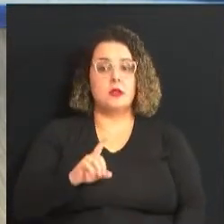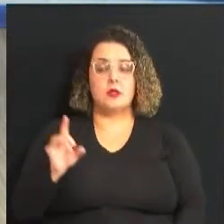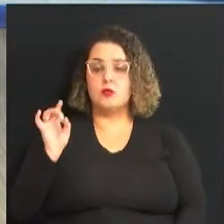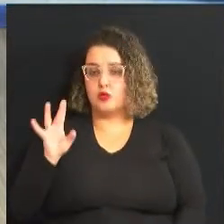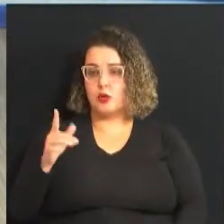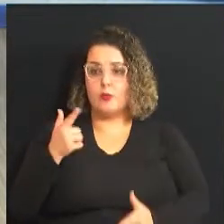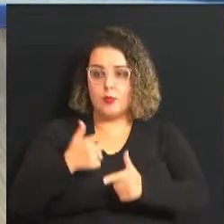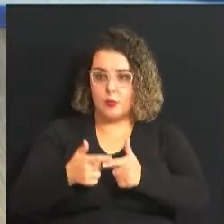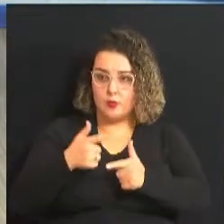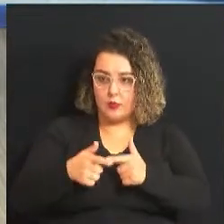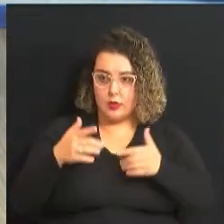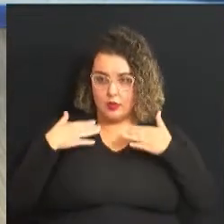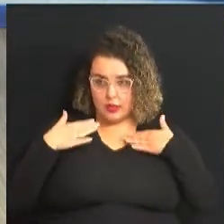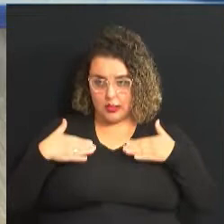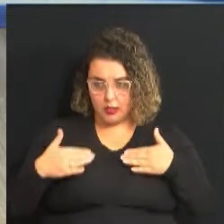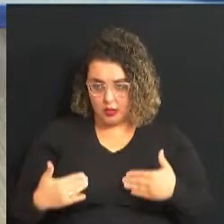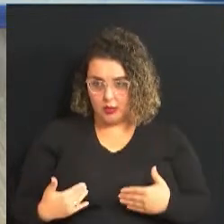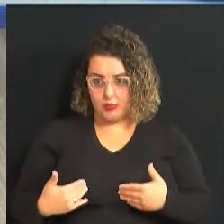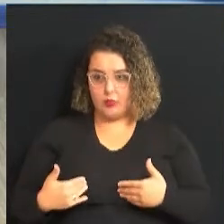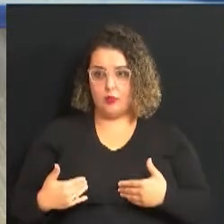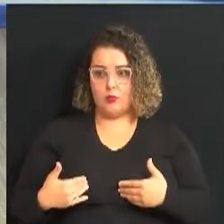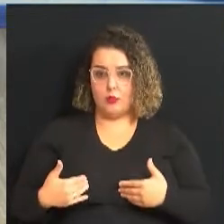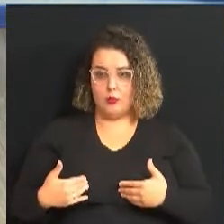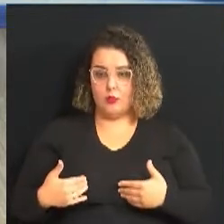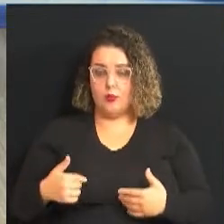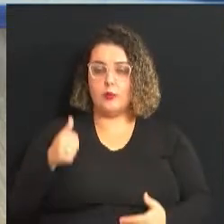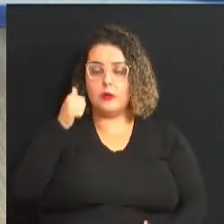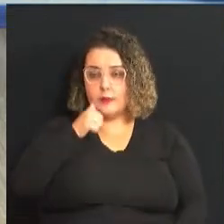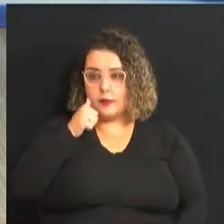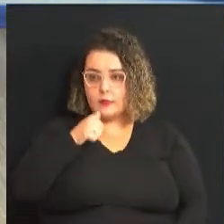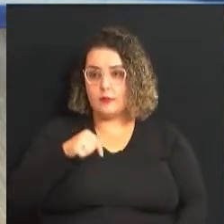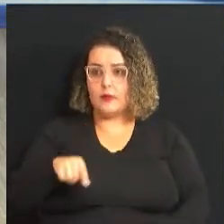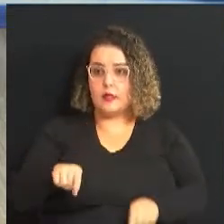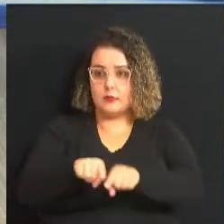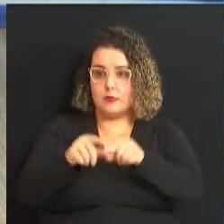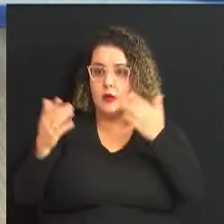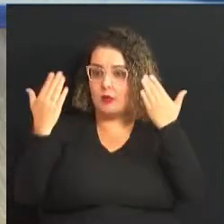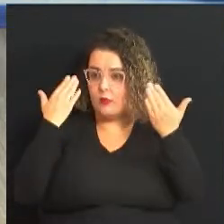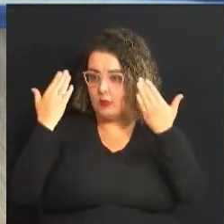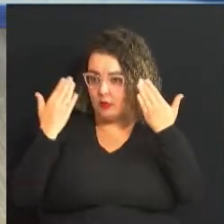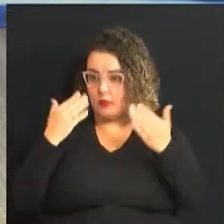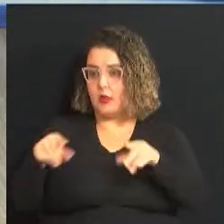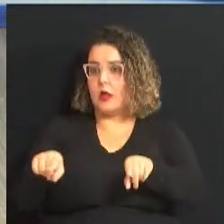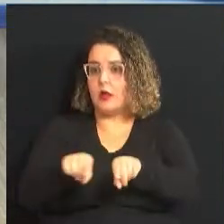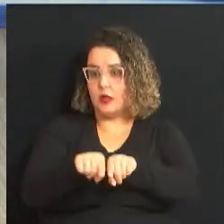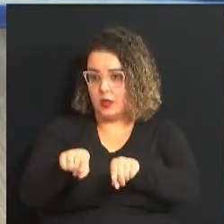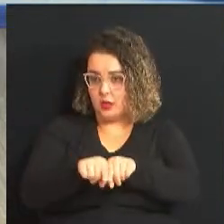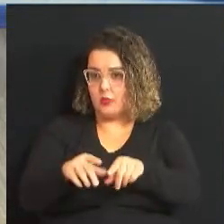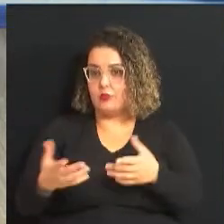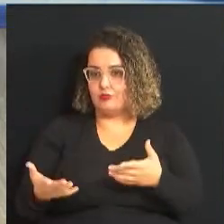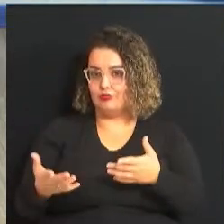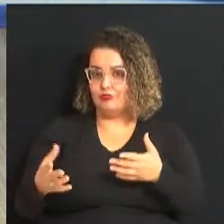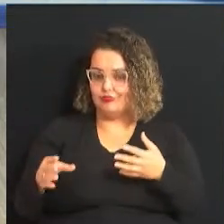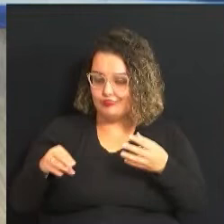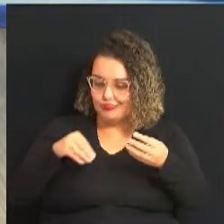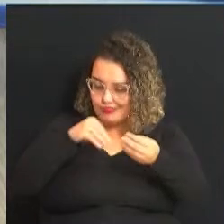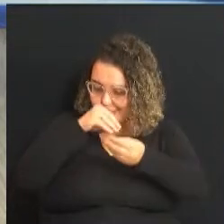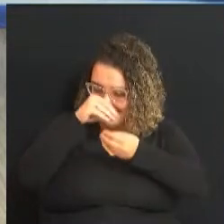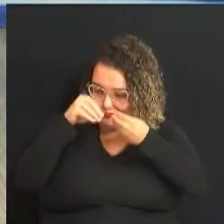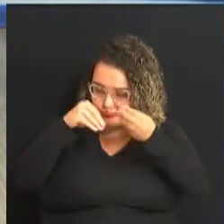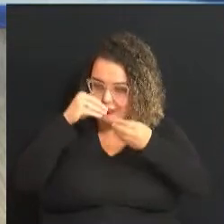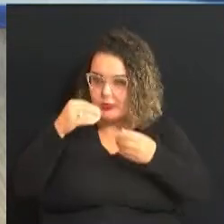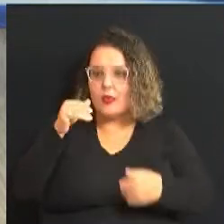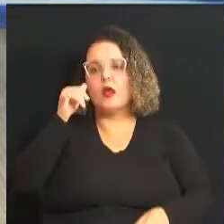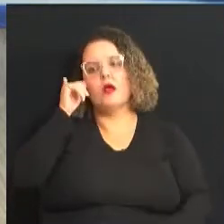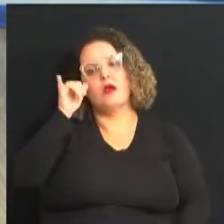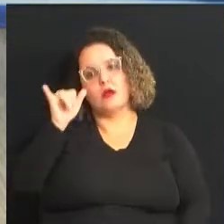risco para a parte física, né? Para o corpo da menina. O psicológico também mexe muito. Por isso, evitar a